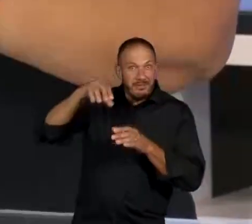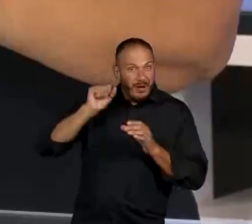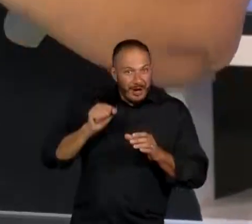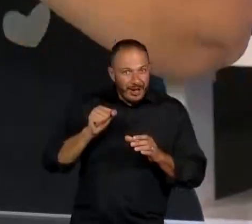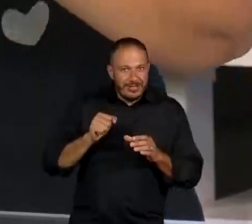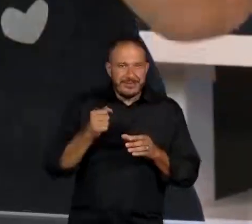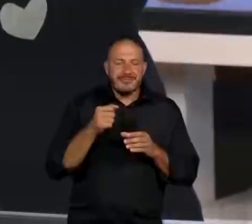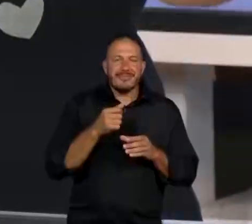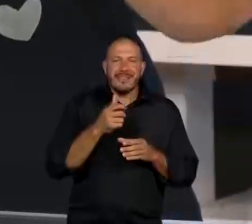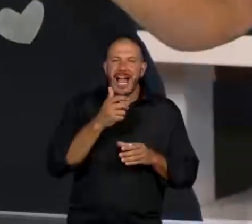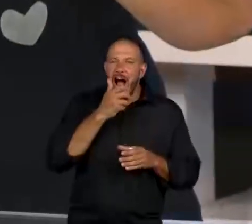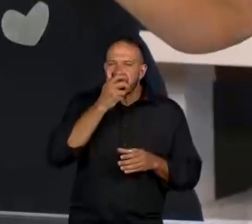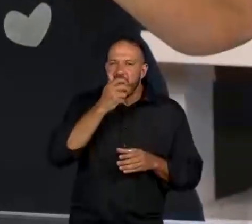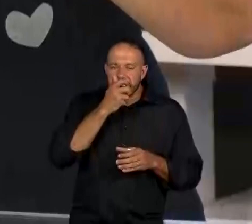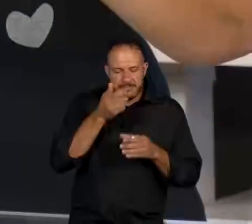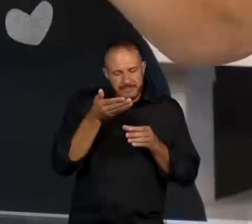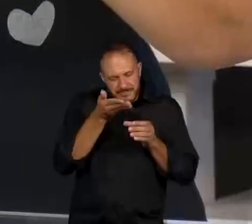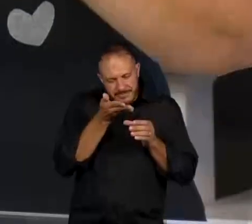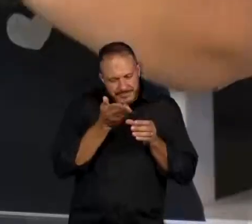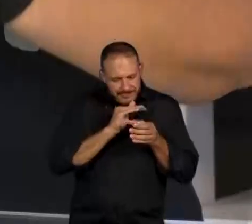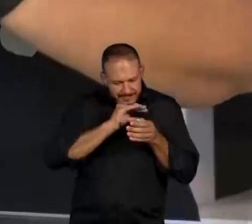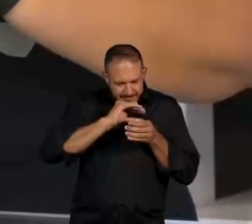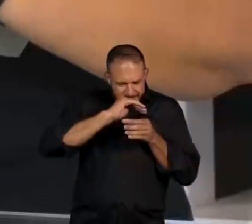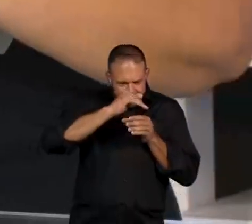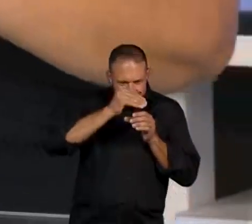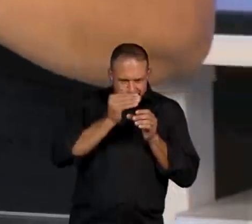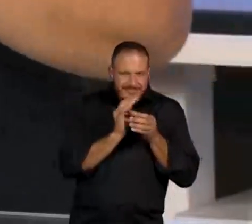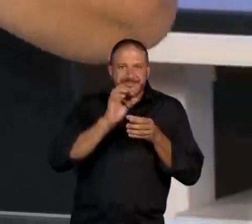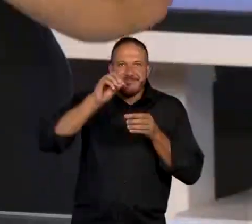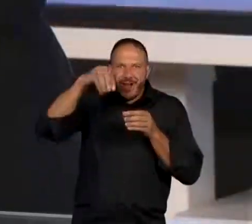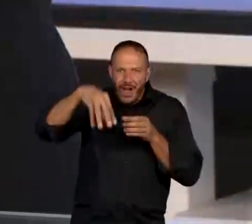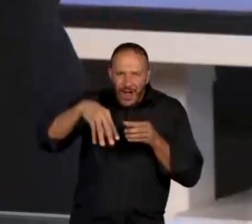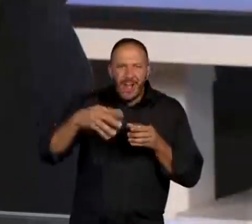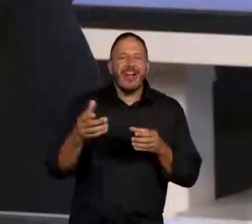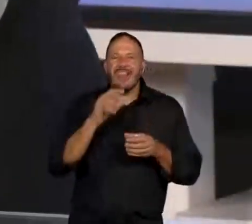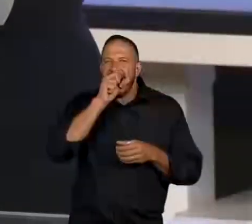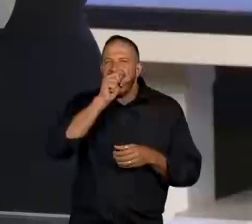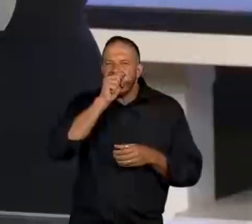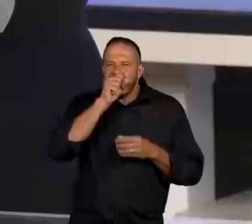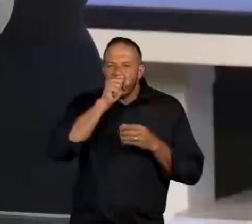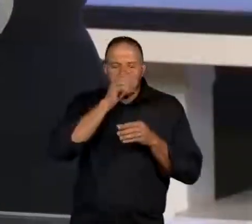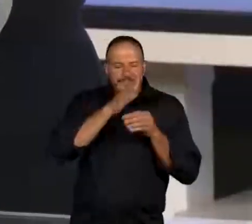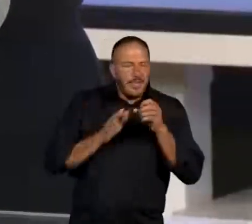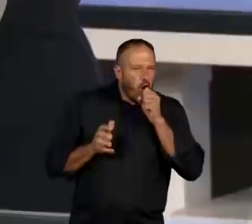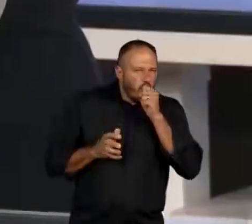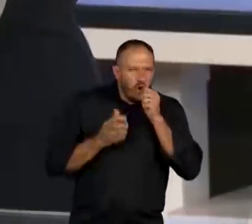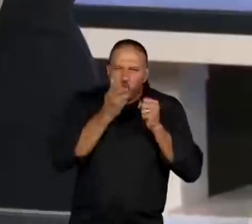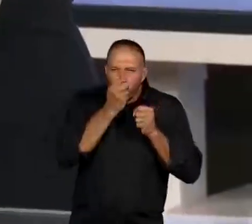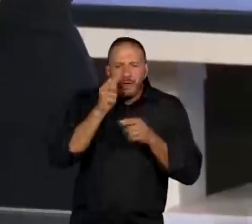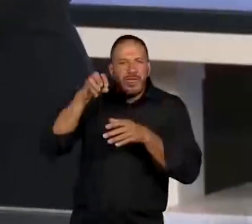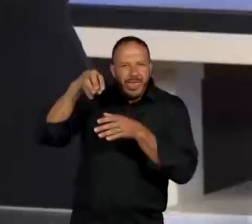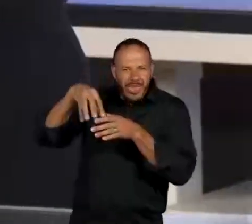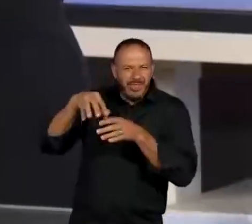olha só, pode colocar aqui. Depois, pode colocar um pouquinho de serragem.